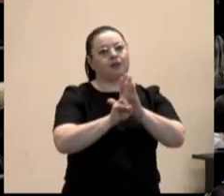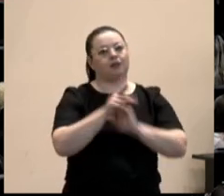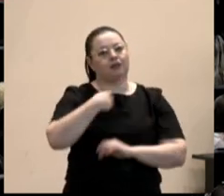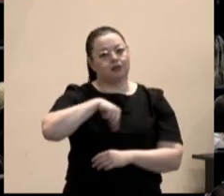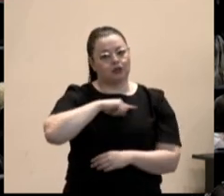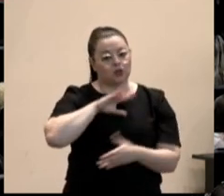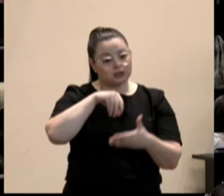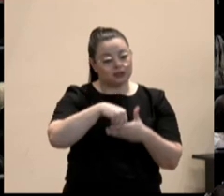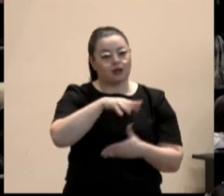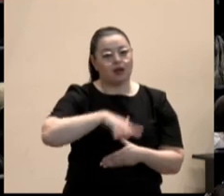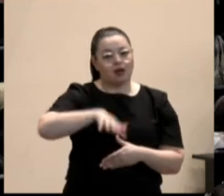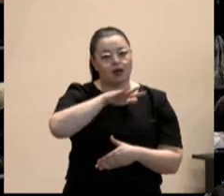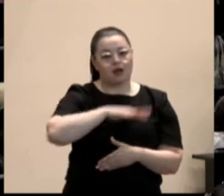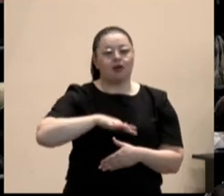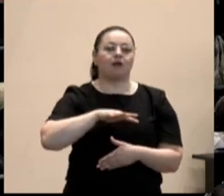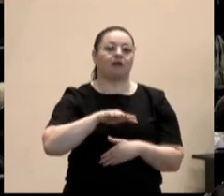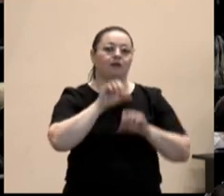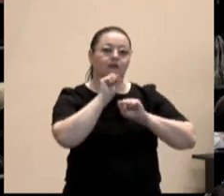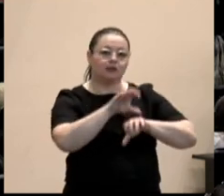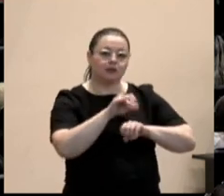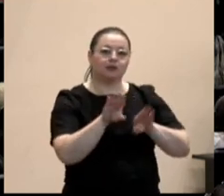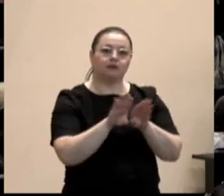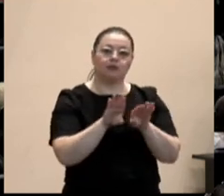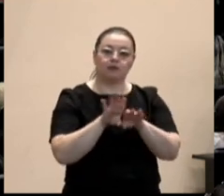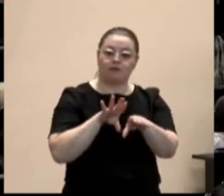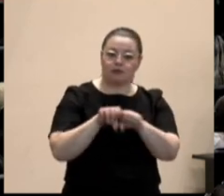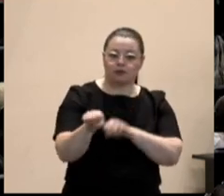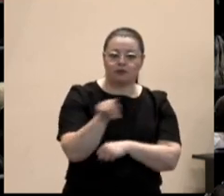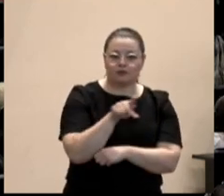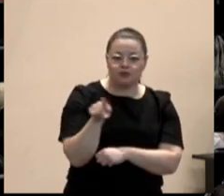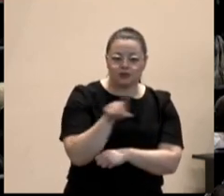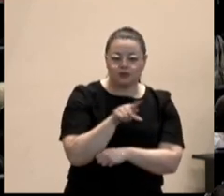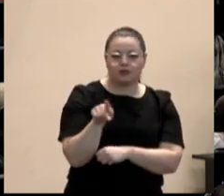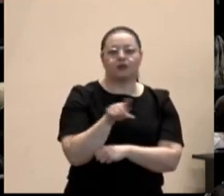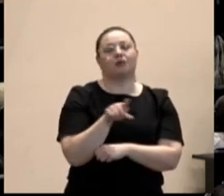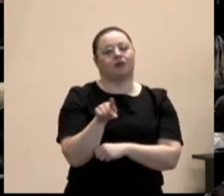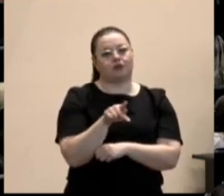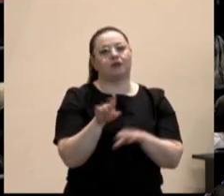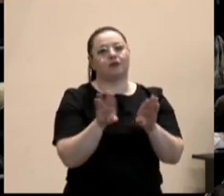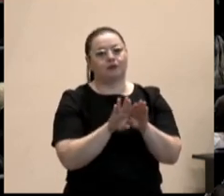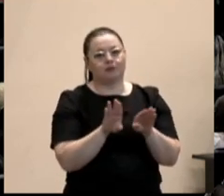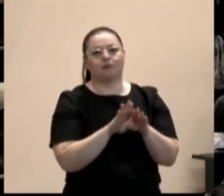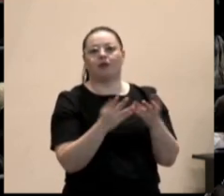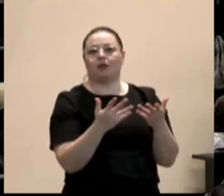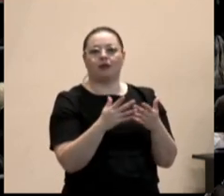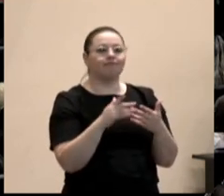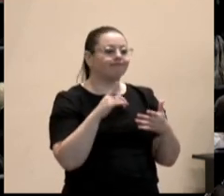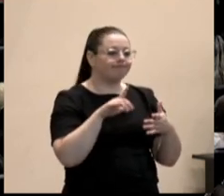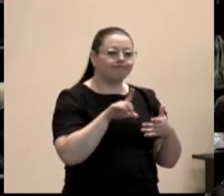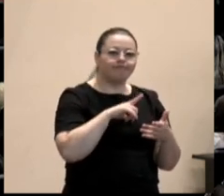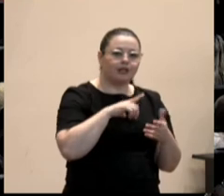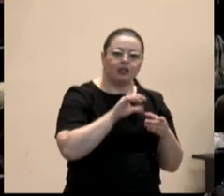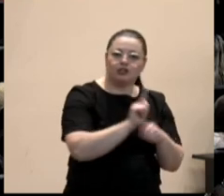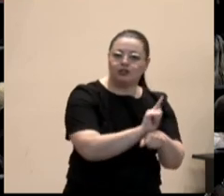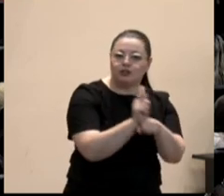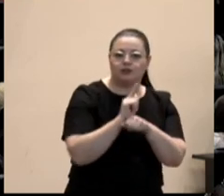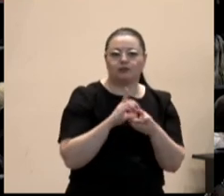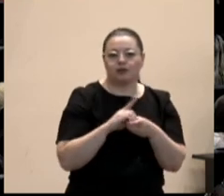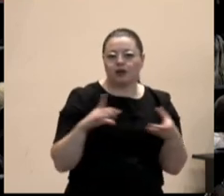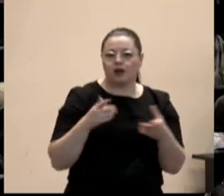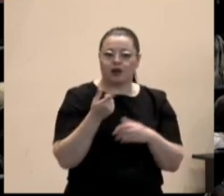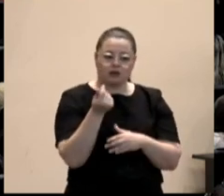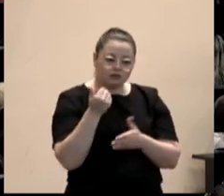da educação e da formação de professores, e aí envolvendo a questão da valorização de professores, gestão democrática,